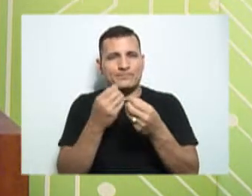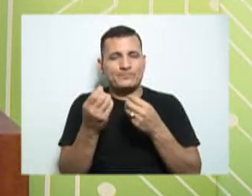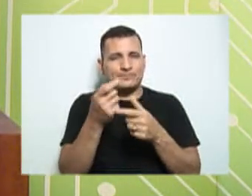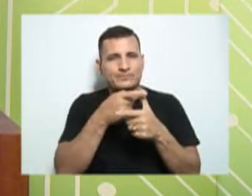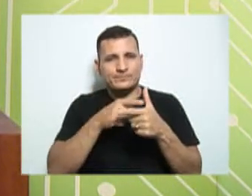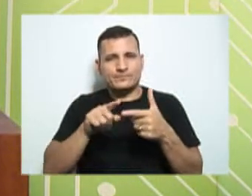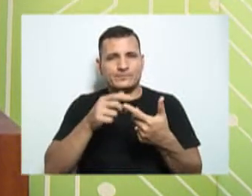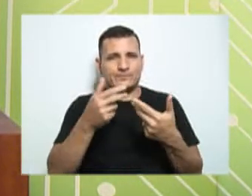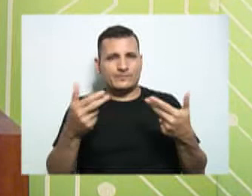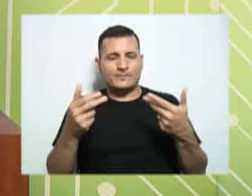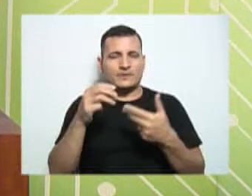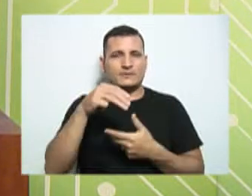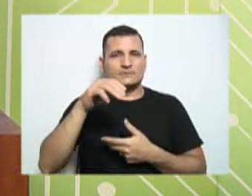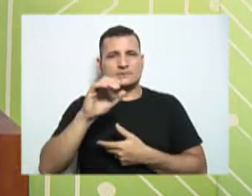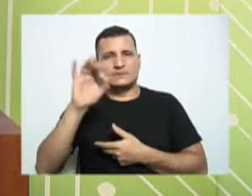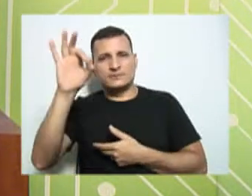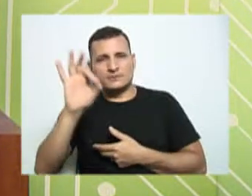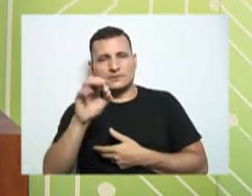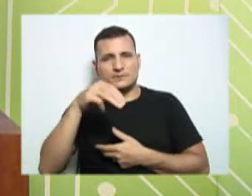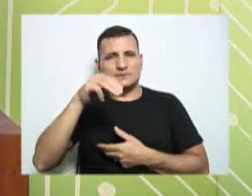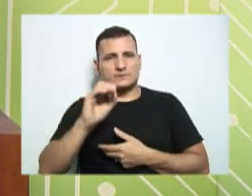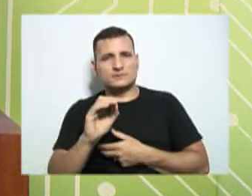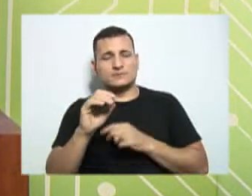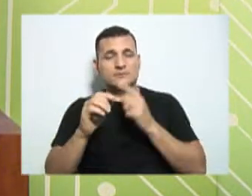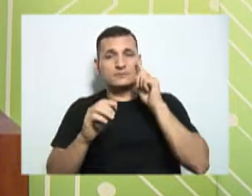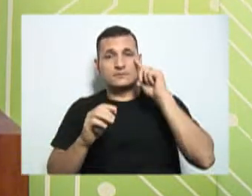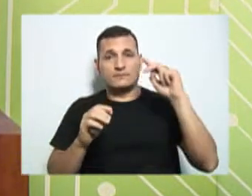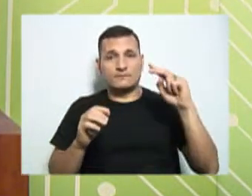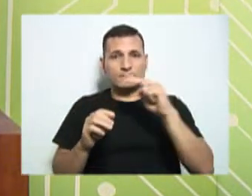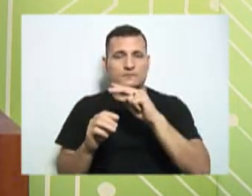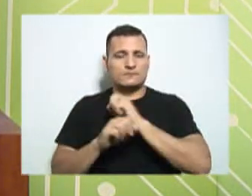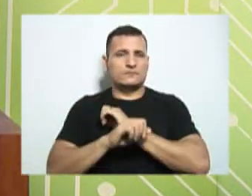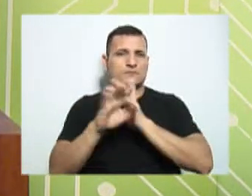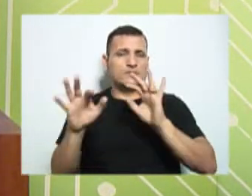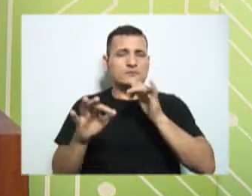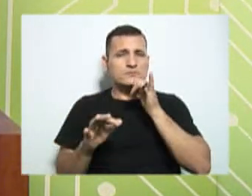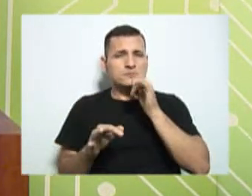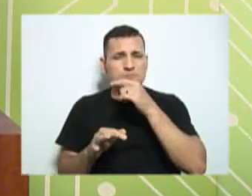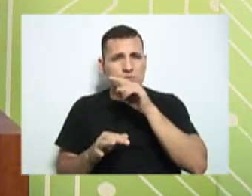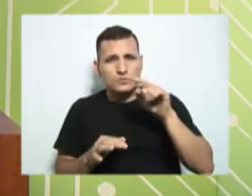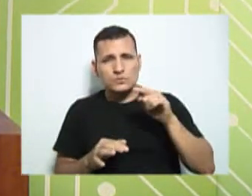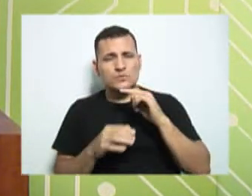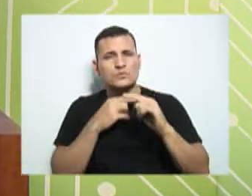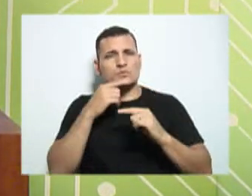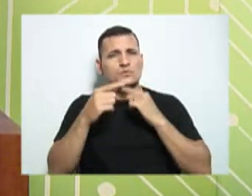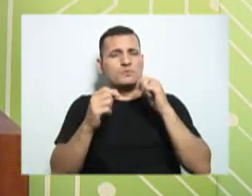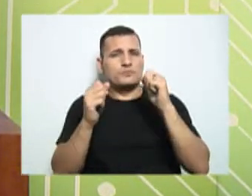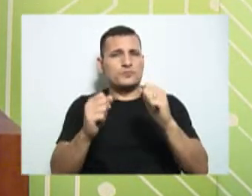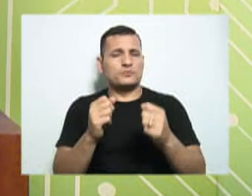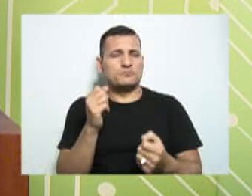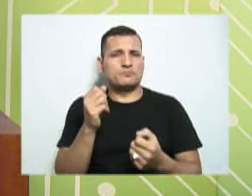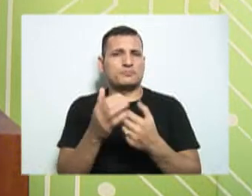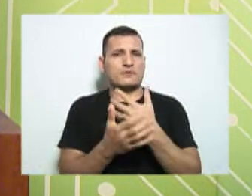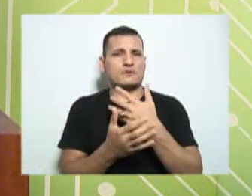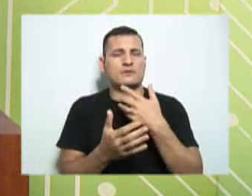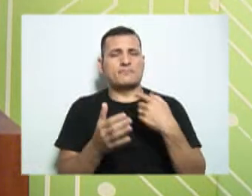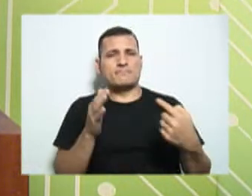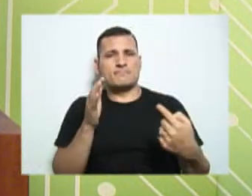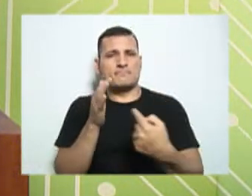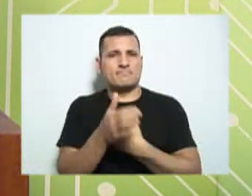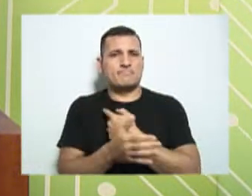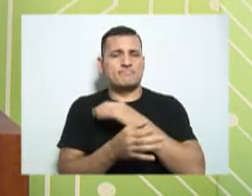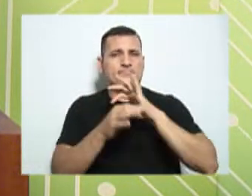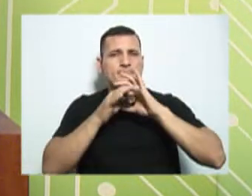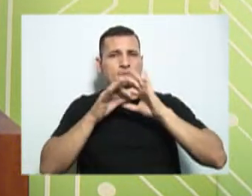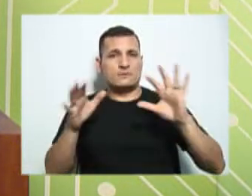e à margem de contribuição tenha ficado claro para vocês. Se vocês ainda estão com dúvidas, mandem aqui no chat para que a gente